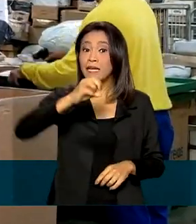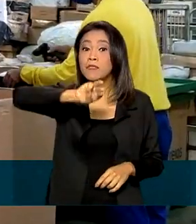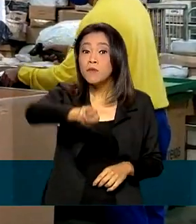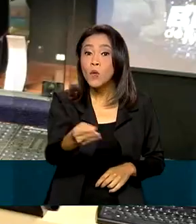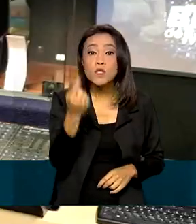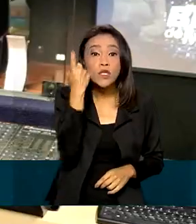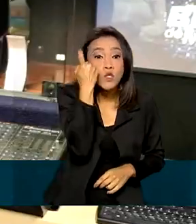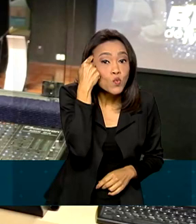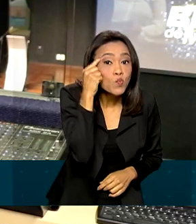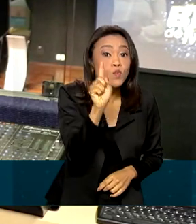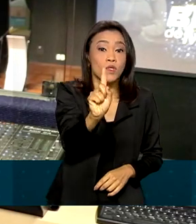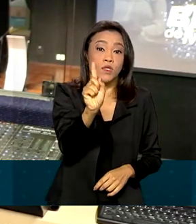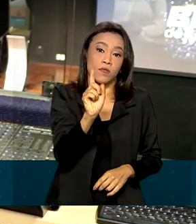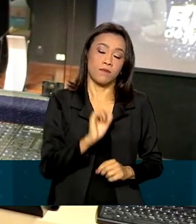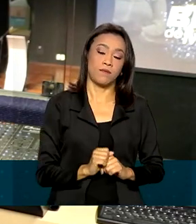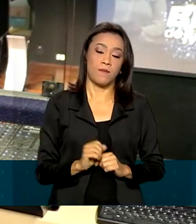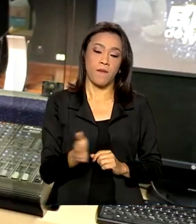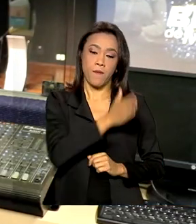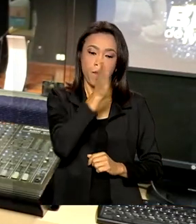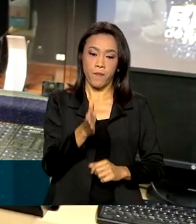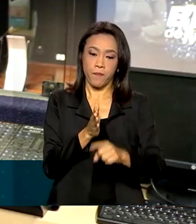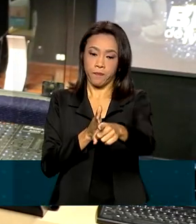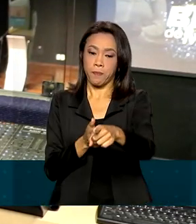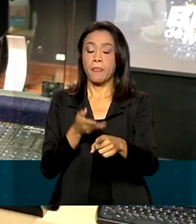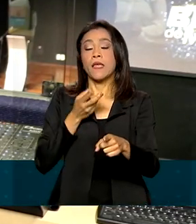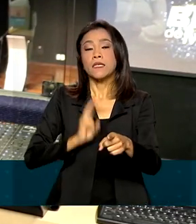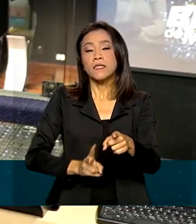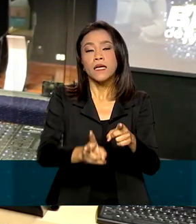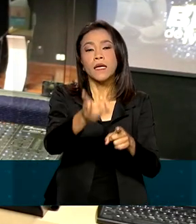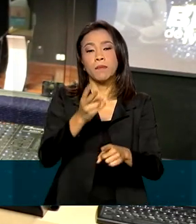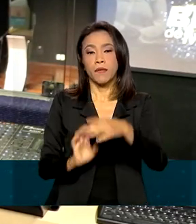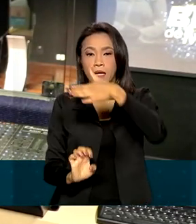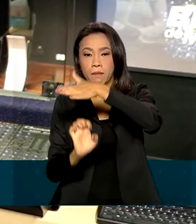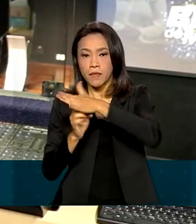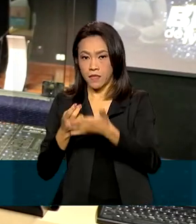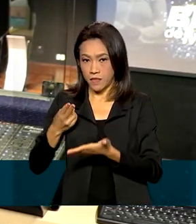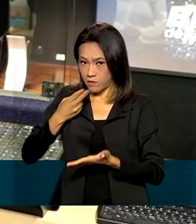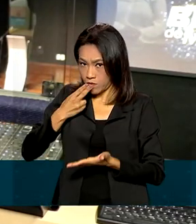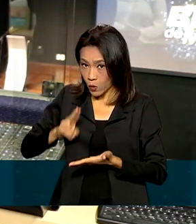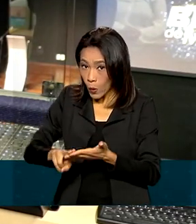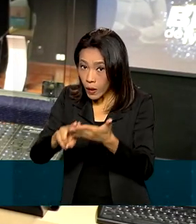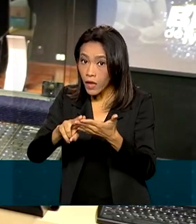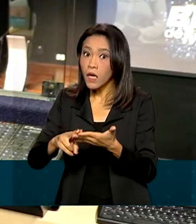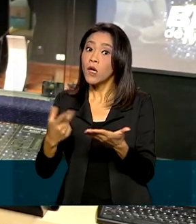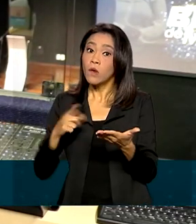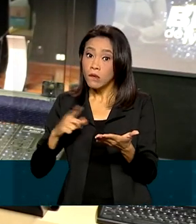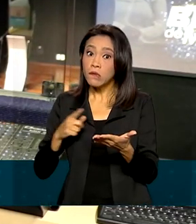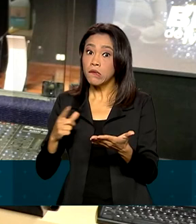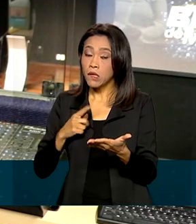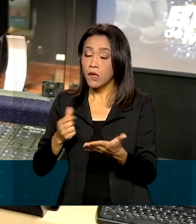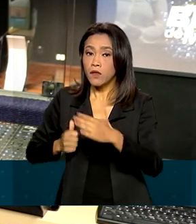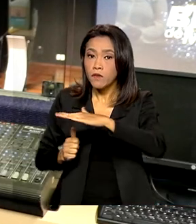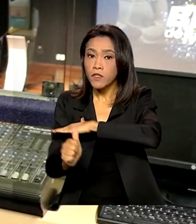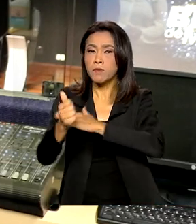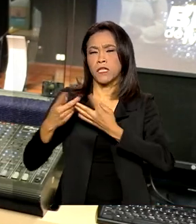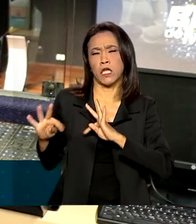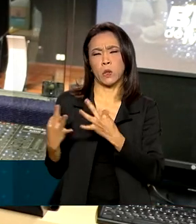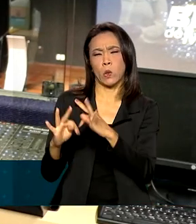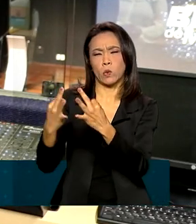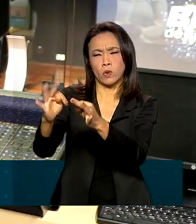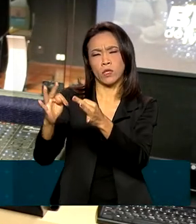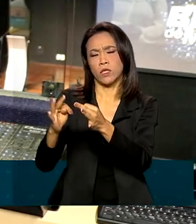um dia. Cada vez mais, os Correios investem em tecnologia, em toda a nossa cadeia de produção, em